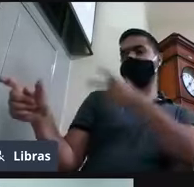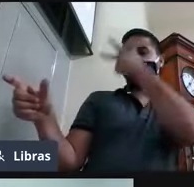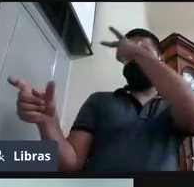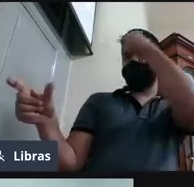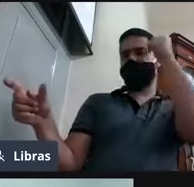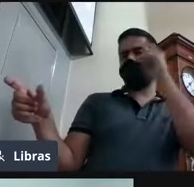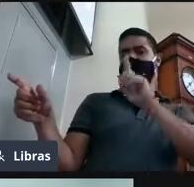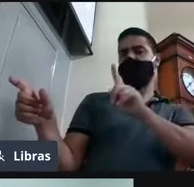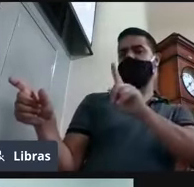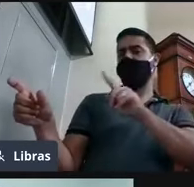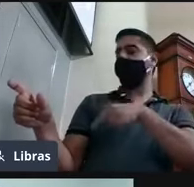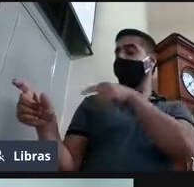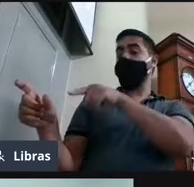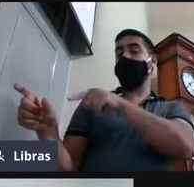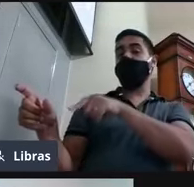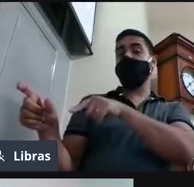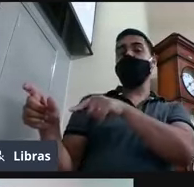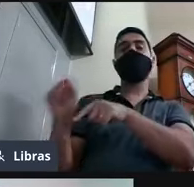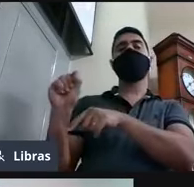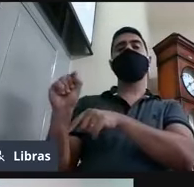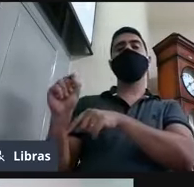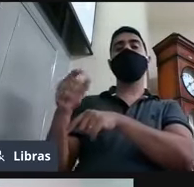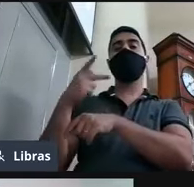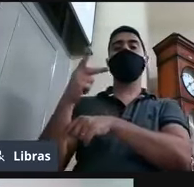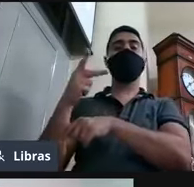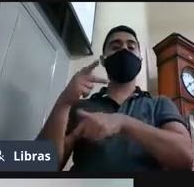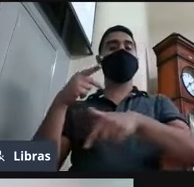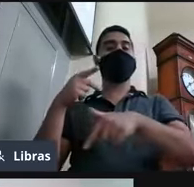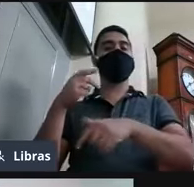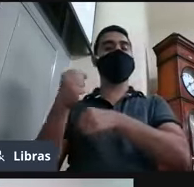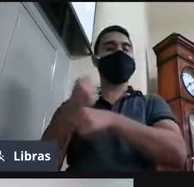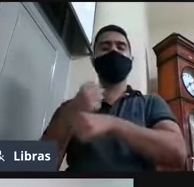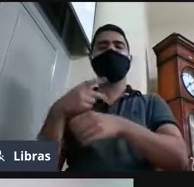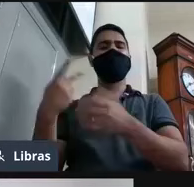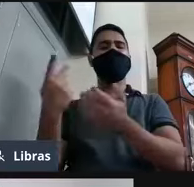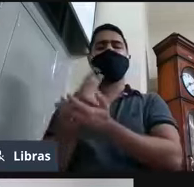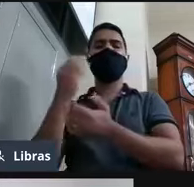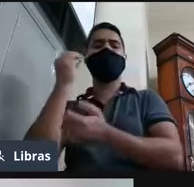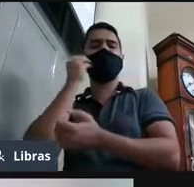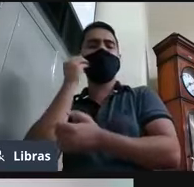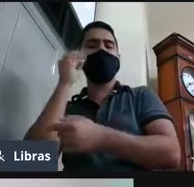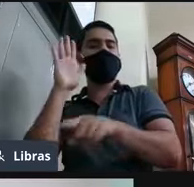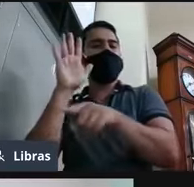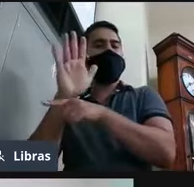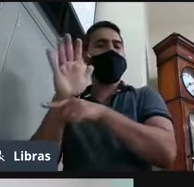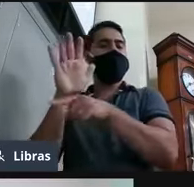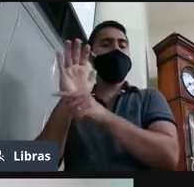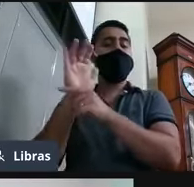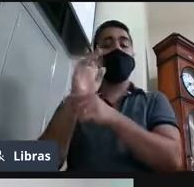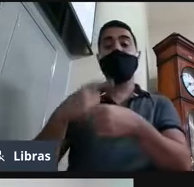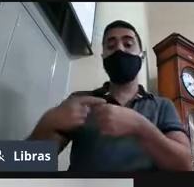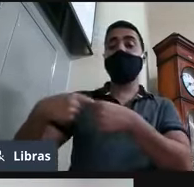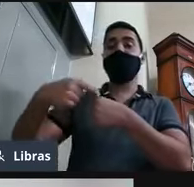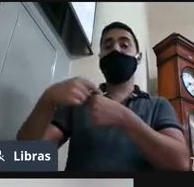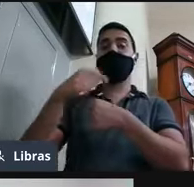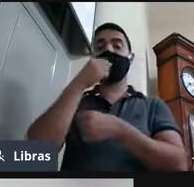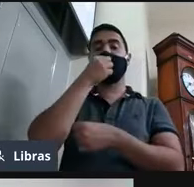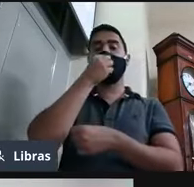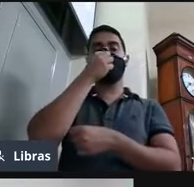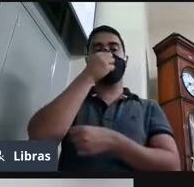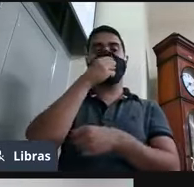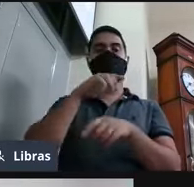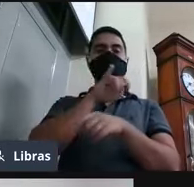votando contra a uma administração e querendo tentar ajudar a nossa cidade. E